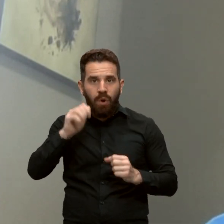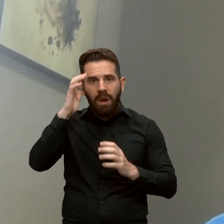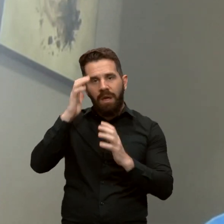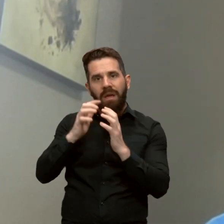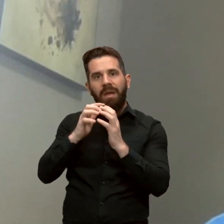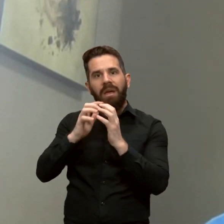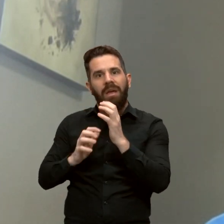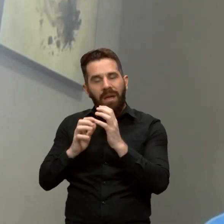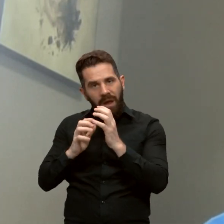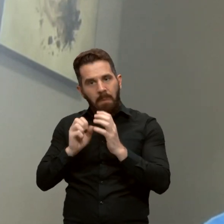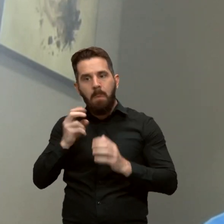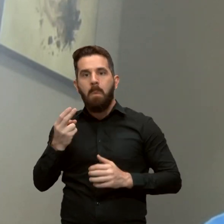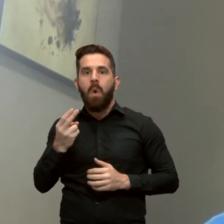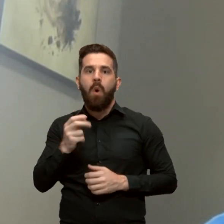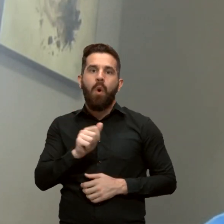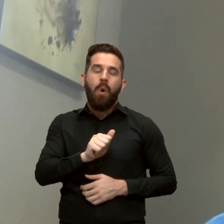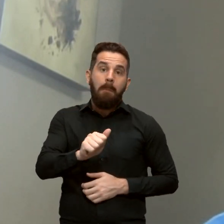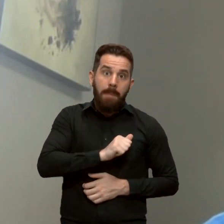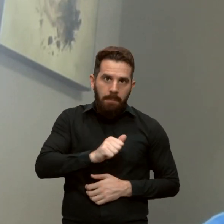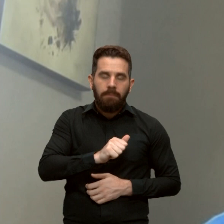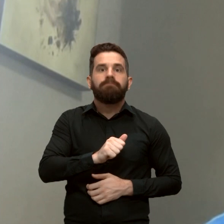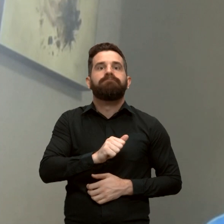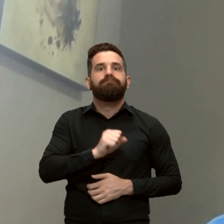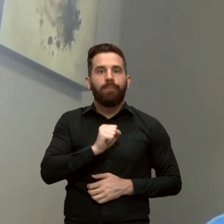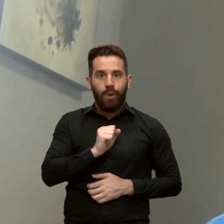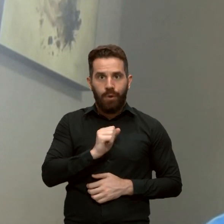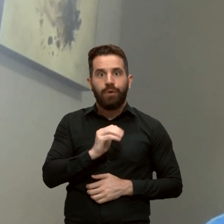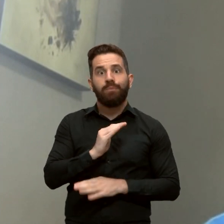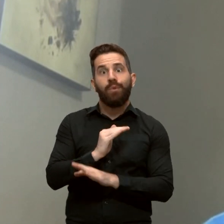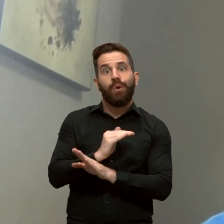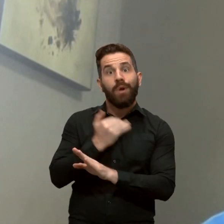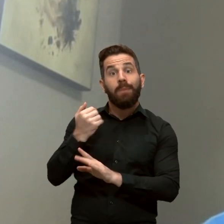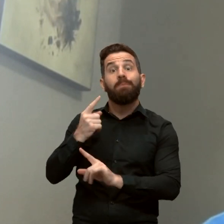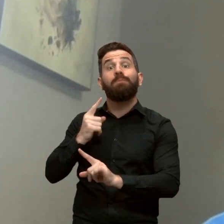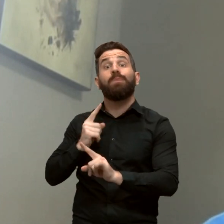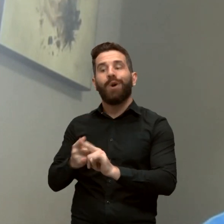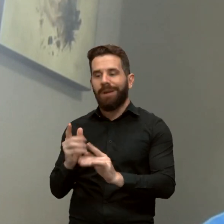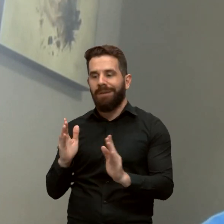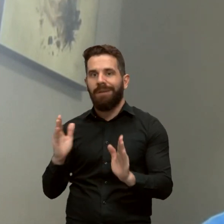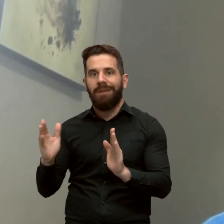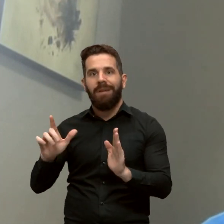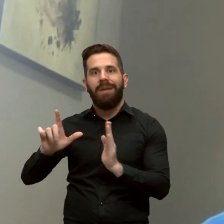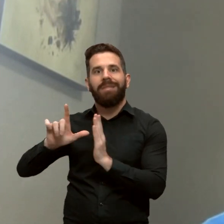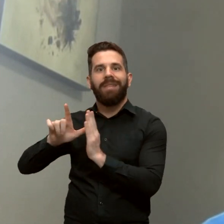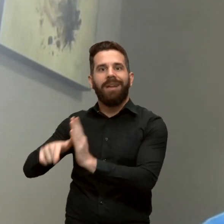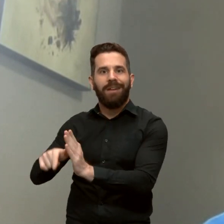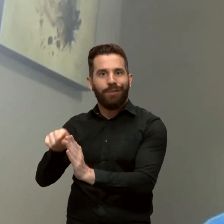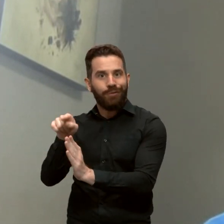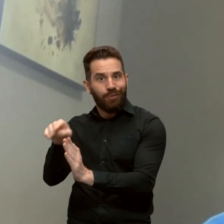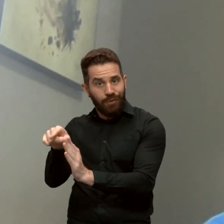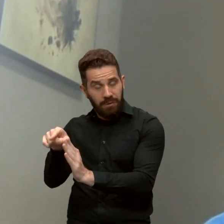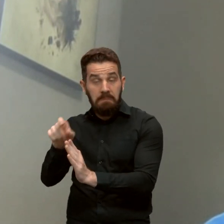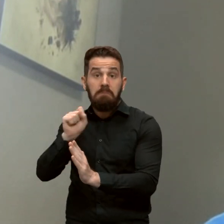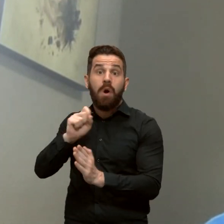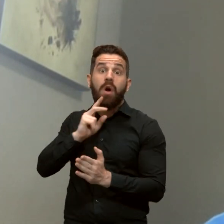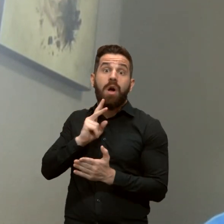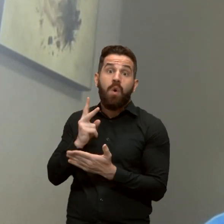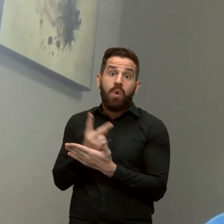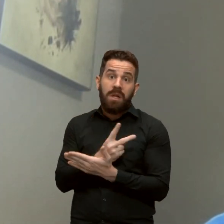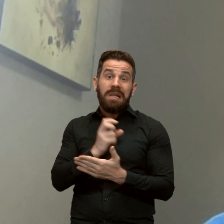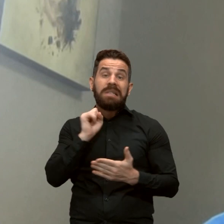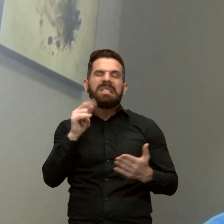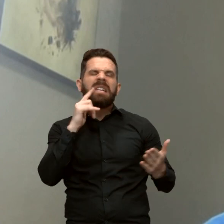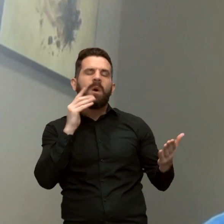a menopausa, né? Na fase tardia do climatério. Se você compara com o grupo dos homens,